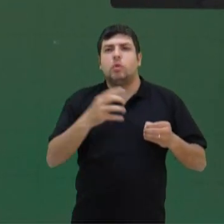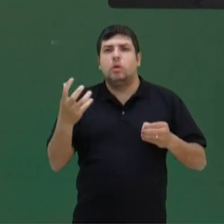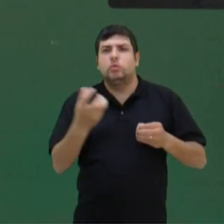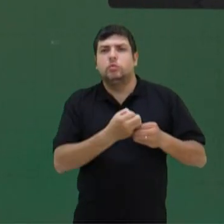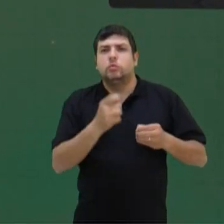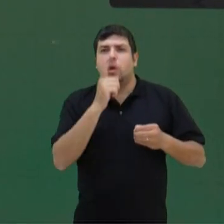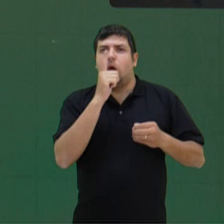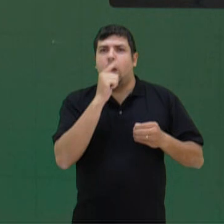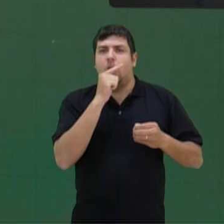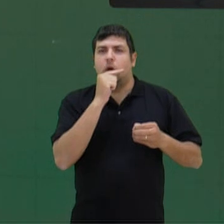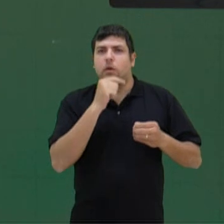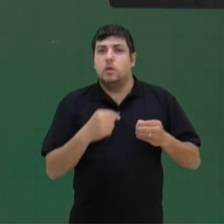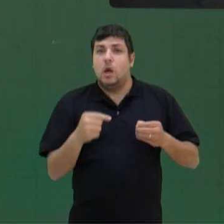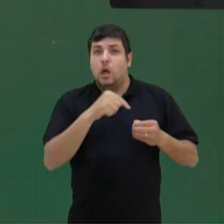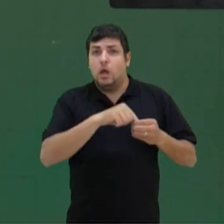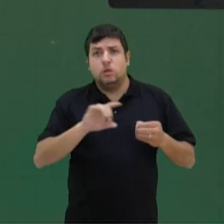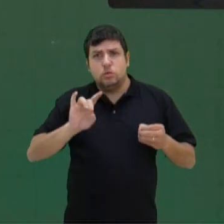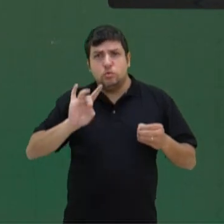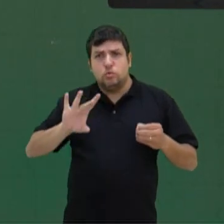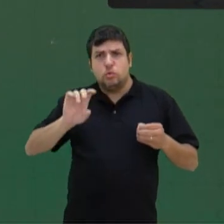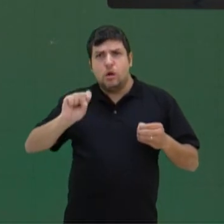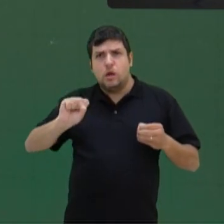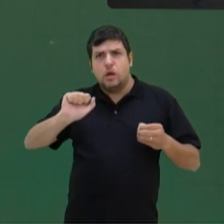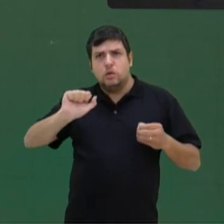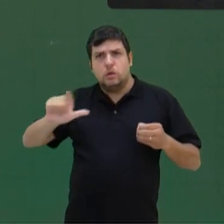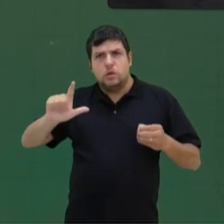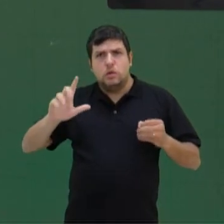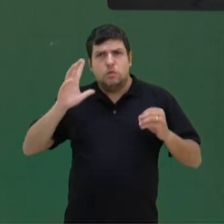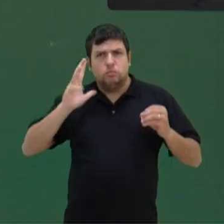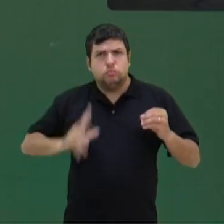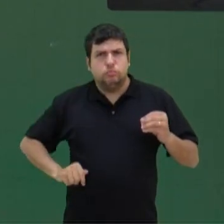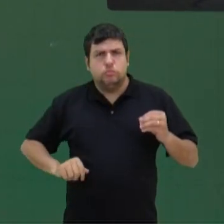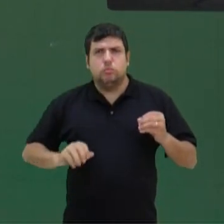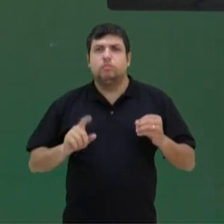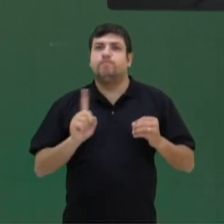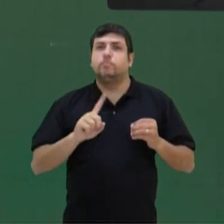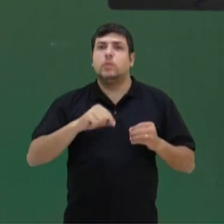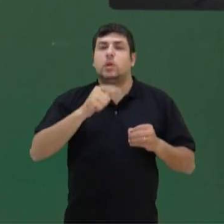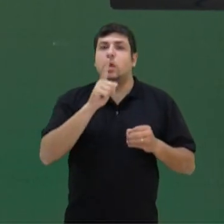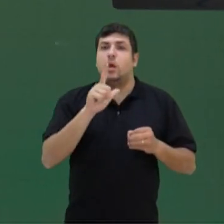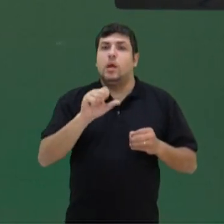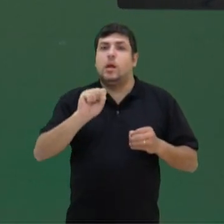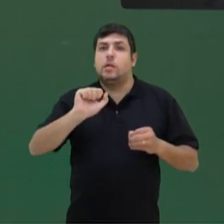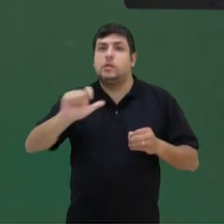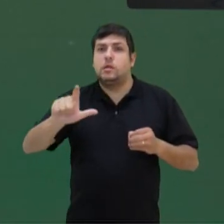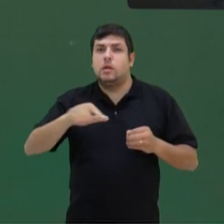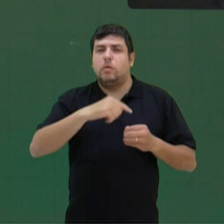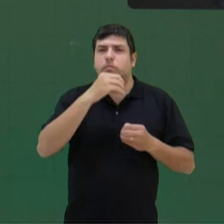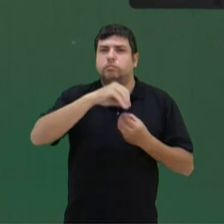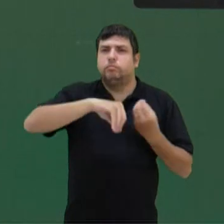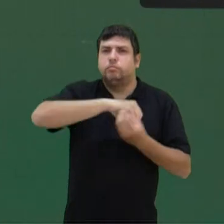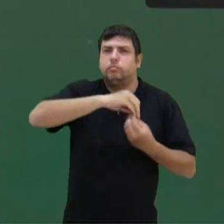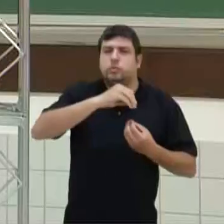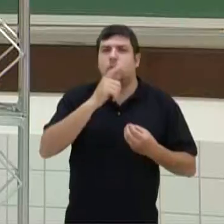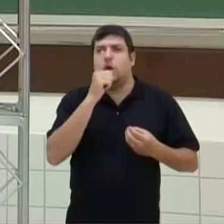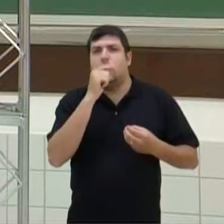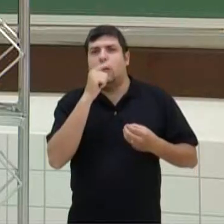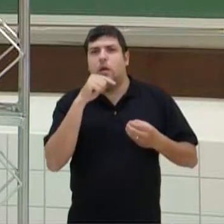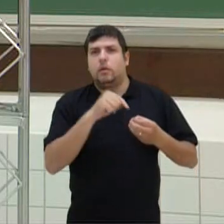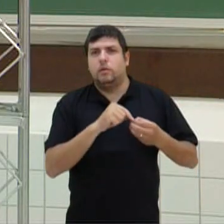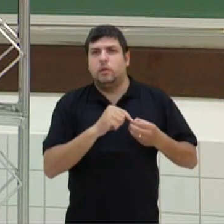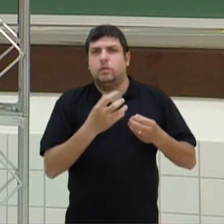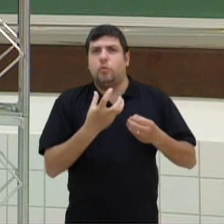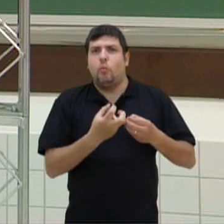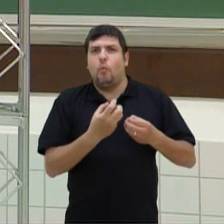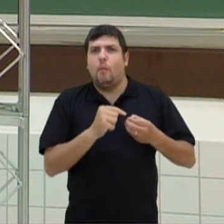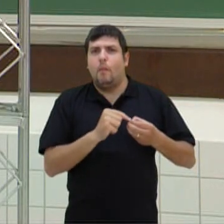do saleiro, eu não tenho mais um sal puro, eu tenho um sal misturado com um pouquinho de água. Tá? Então, a água ali para o sal,